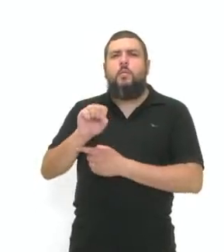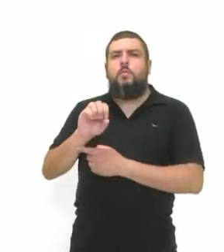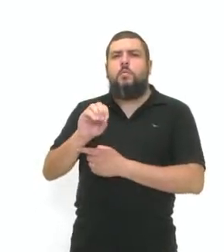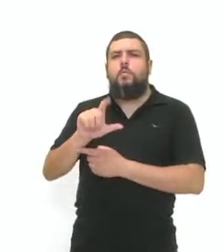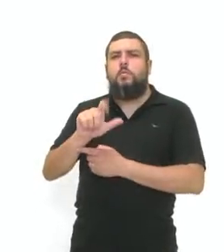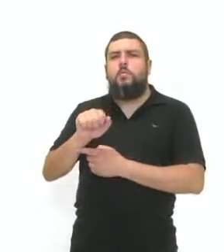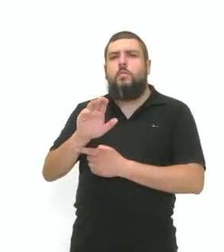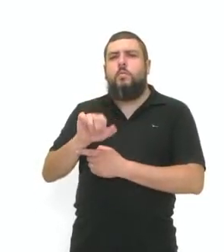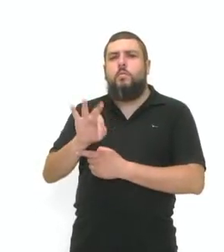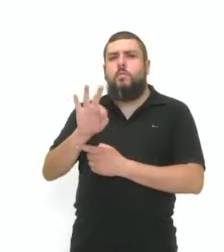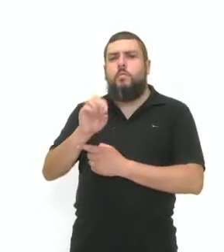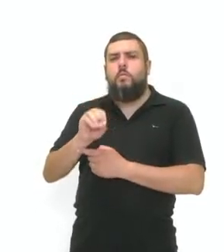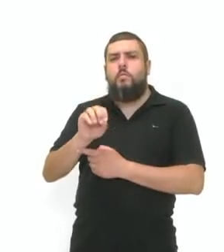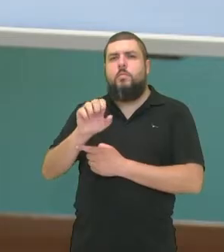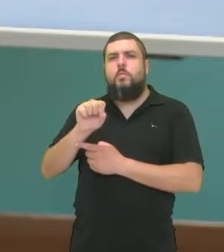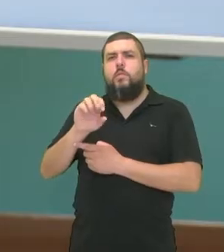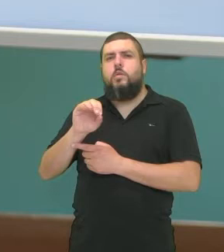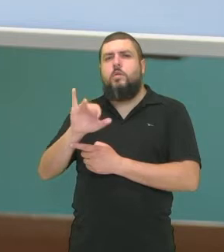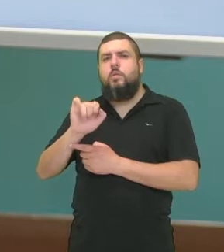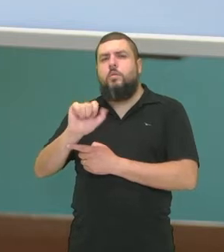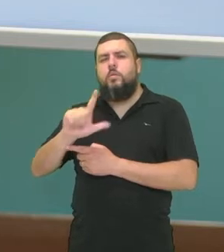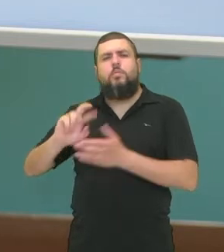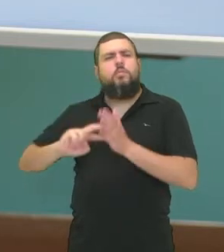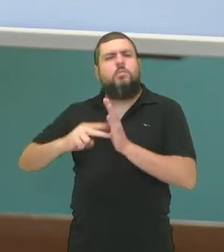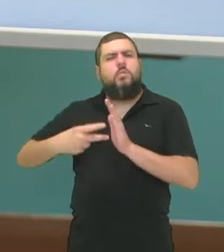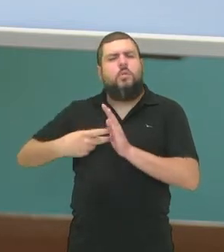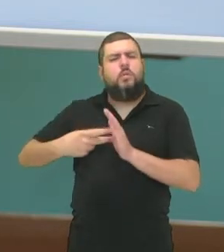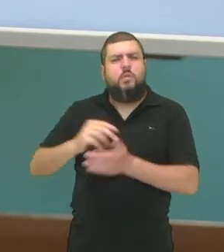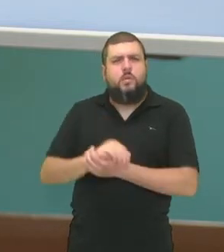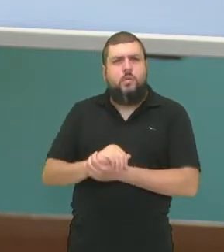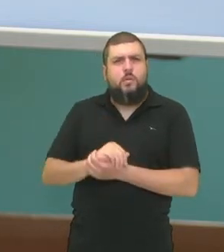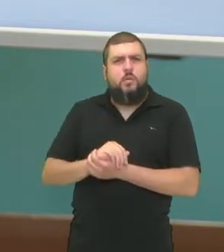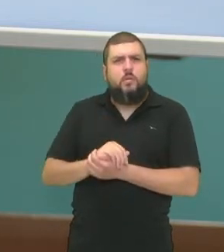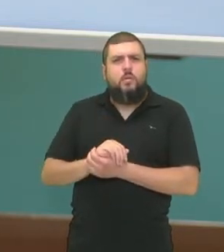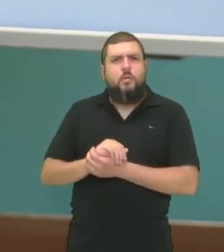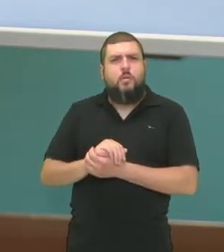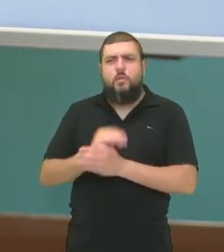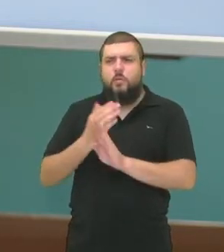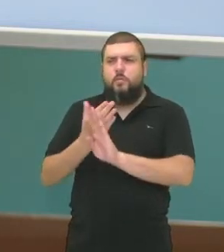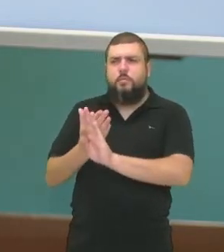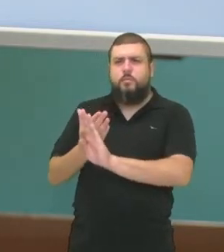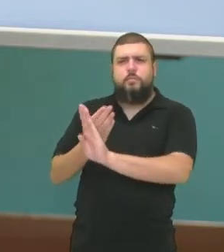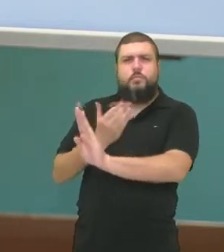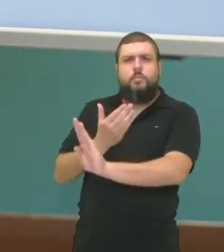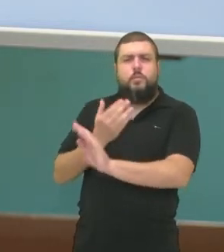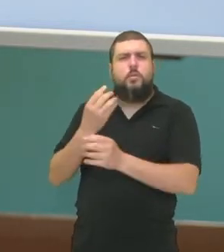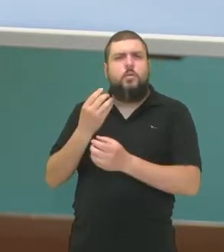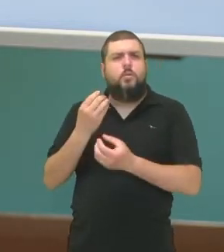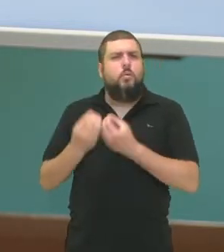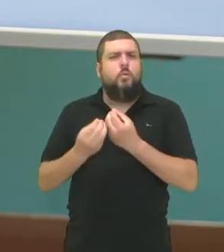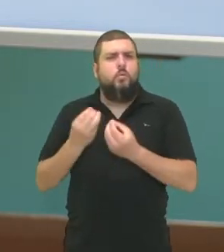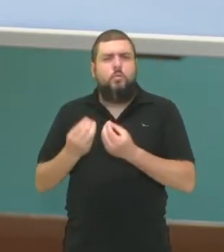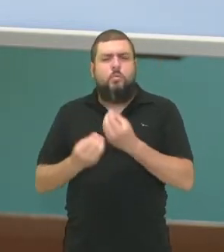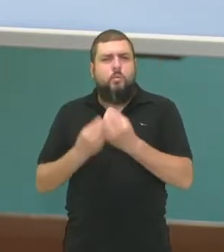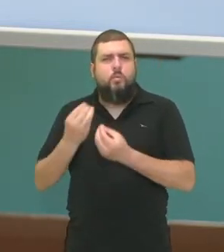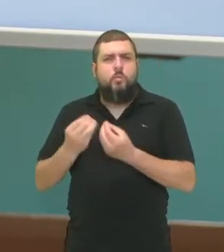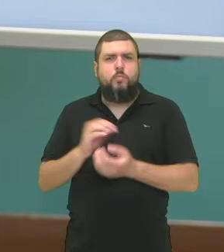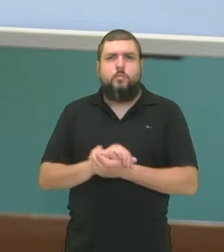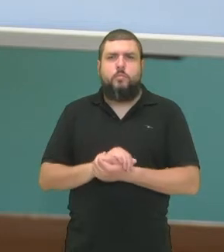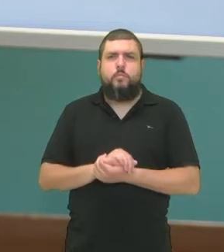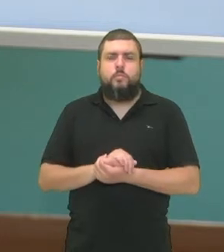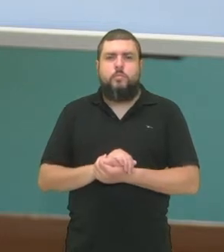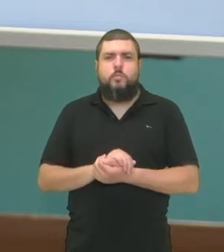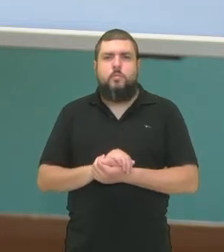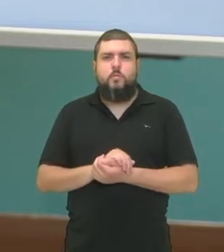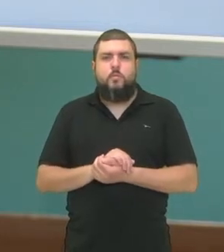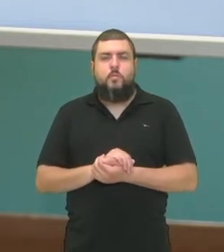pensou sobre essa expressão? O que ela significa para você? Como você interpreta isso? Isolamento social e distanciamento